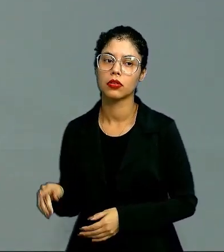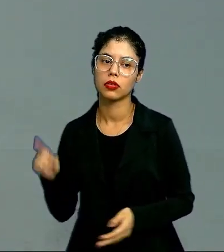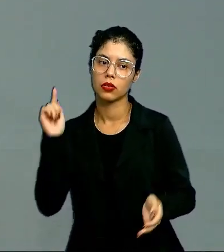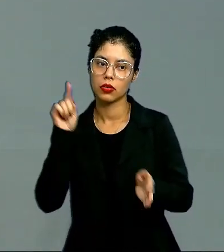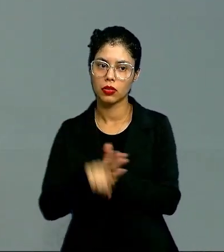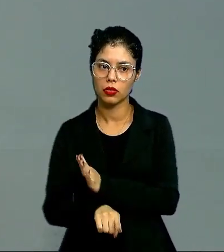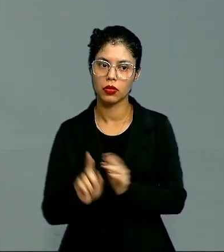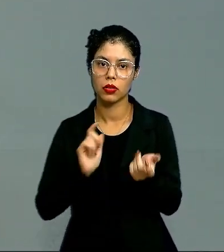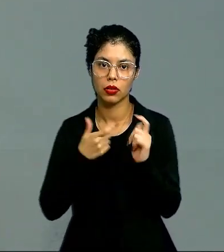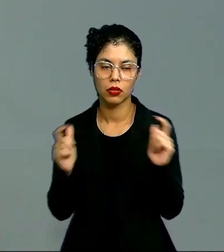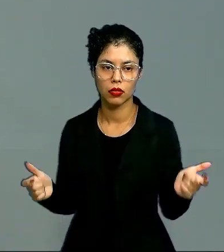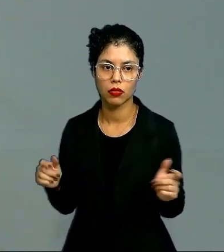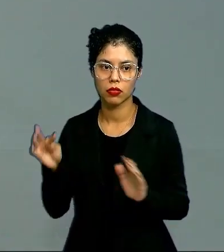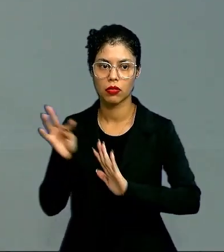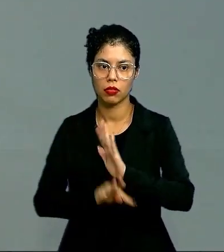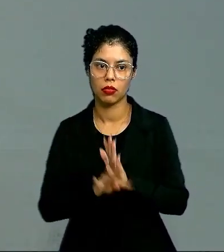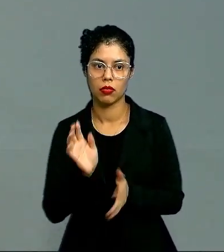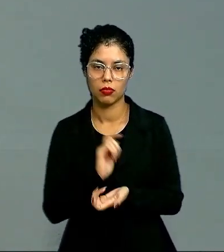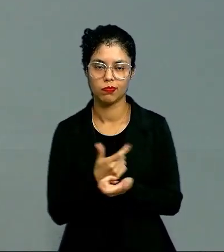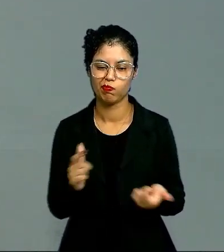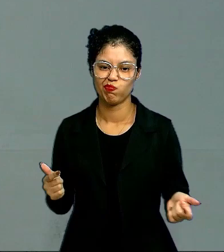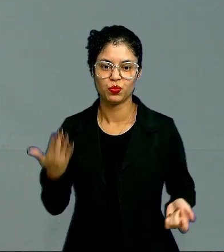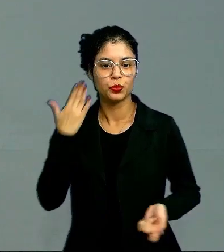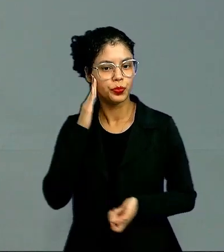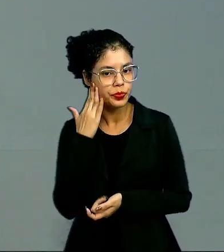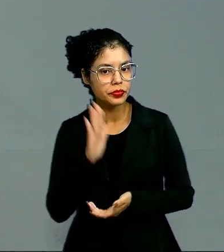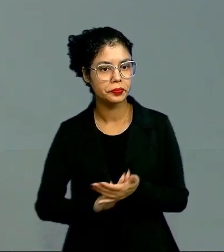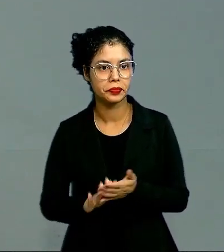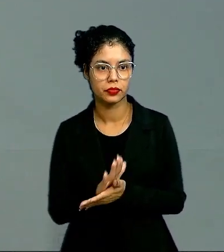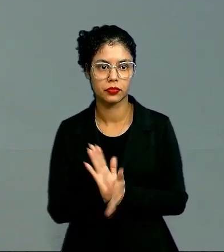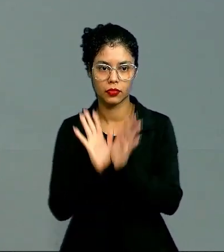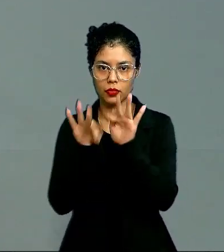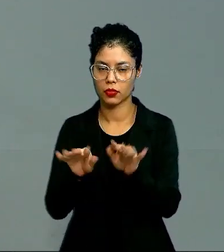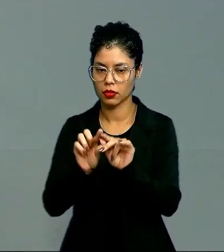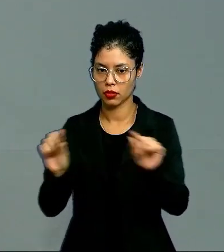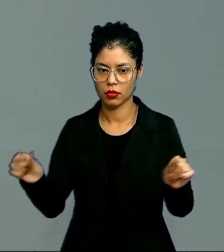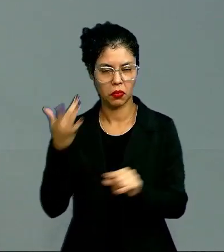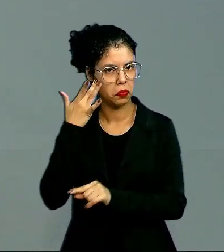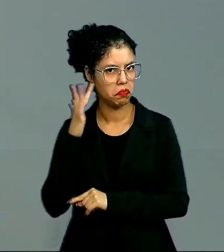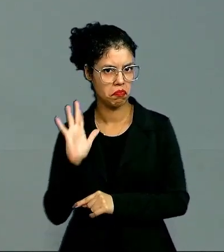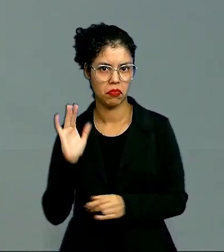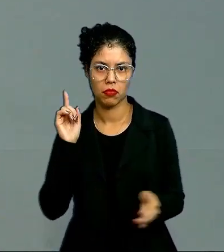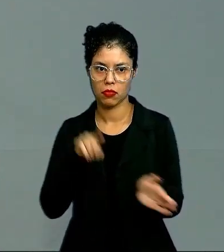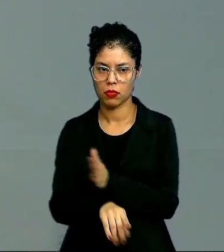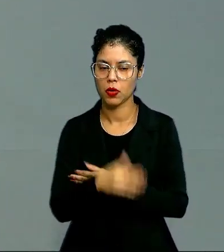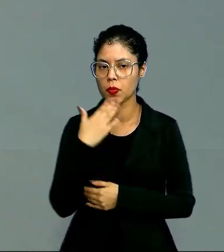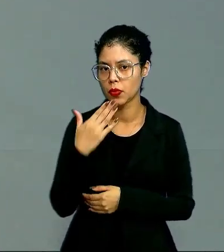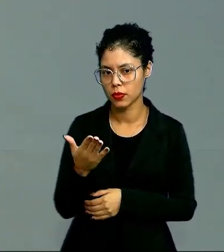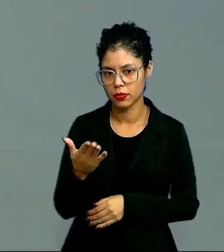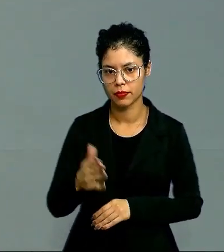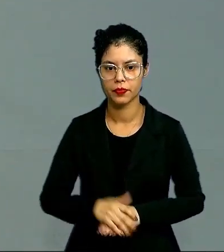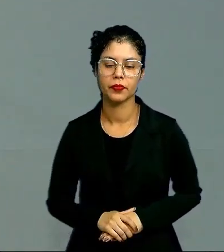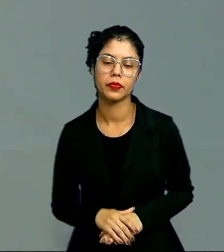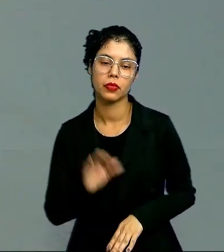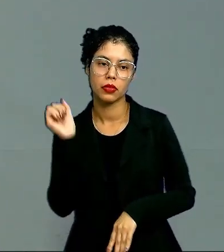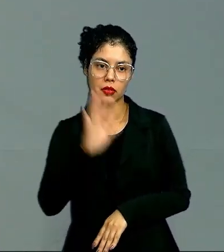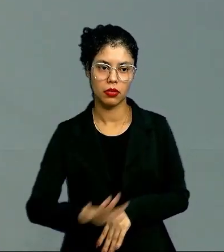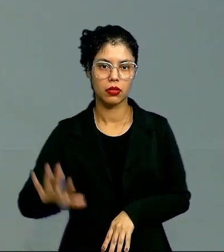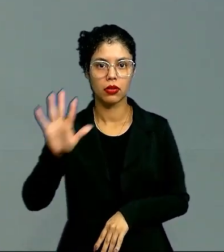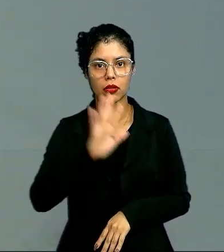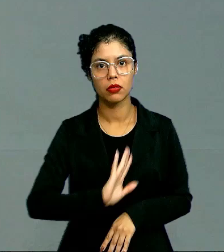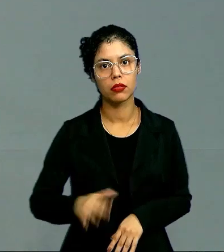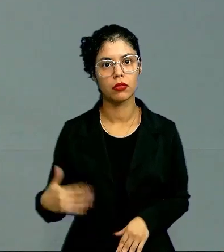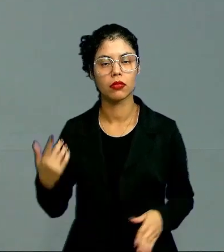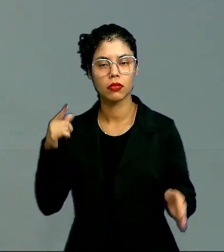comando da questão é enorme, é um texto enorme, eu não entendo, eu chego lá na última linha, não sei mais nem o que é que a primeira linha perguntou. Geralmente, quando